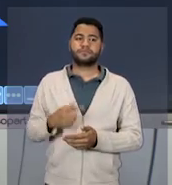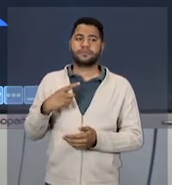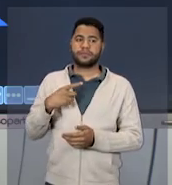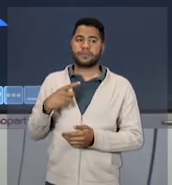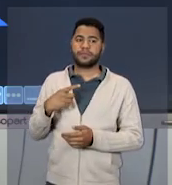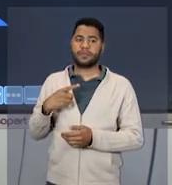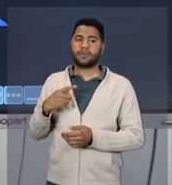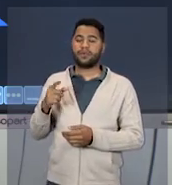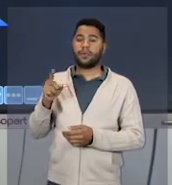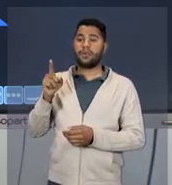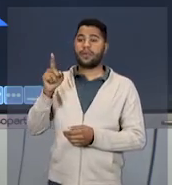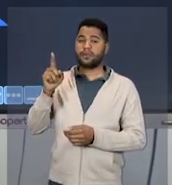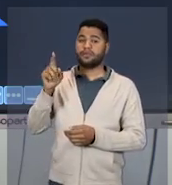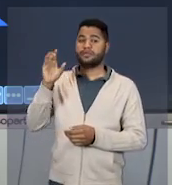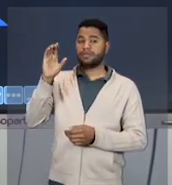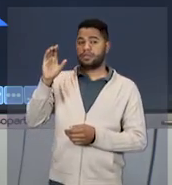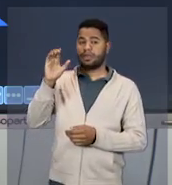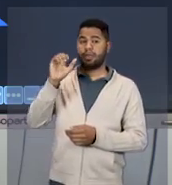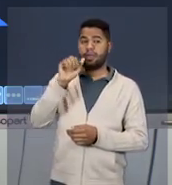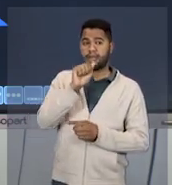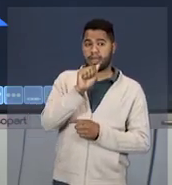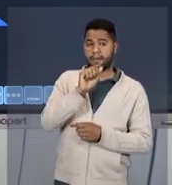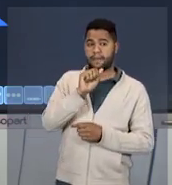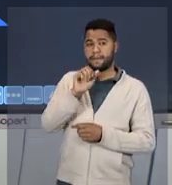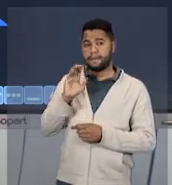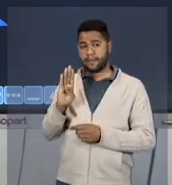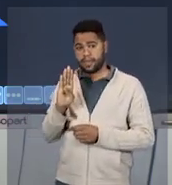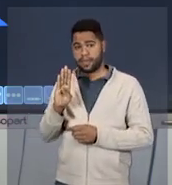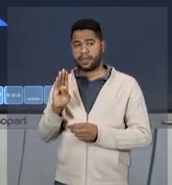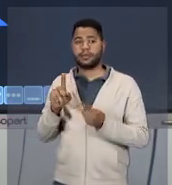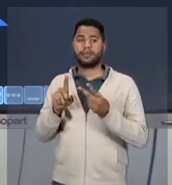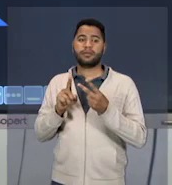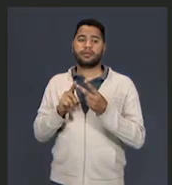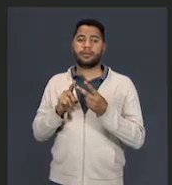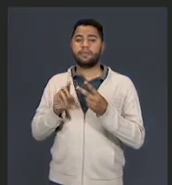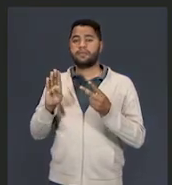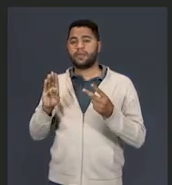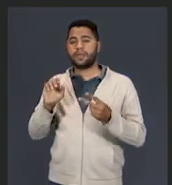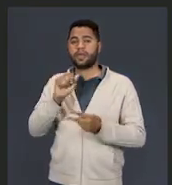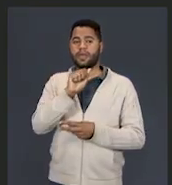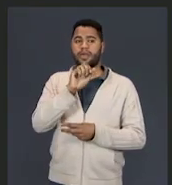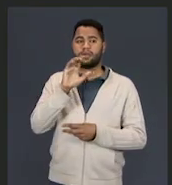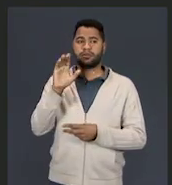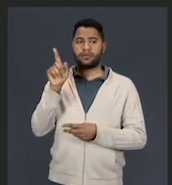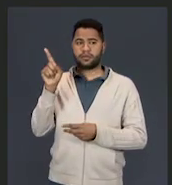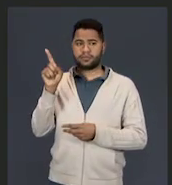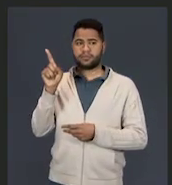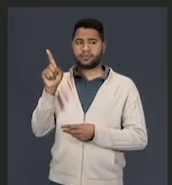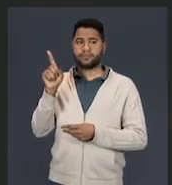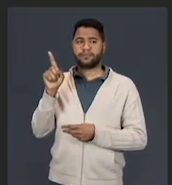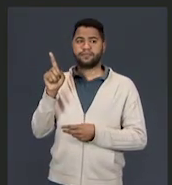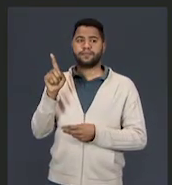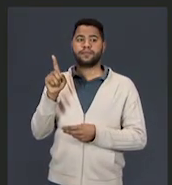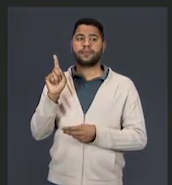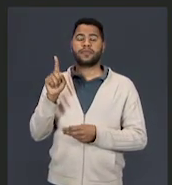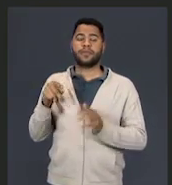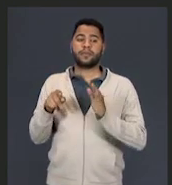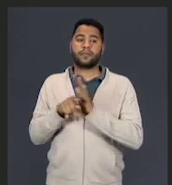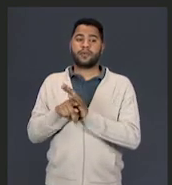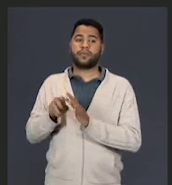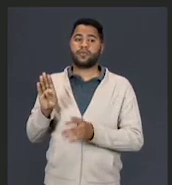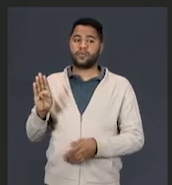outro lado. Então é para você entender isso aí. E é o que eu fiz aqui, ó. Então, BAC significa que eu estou saindo do